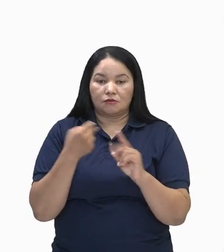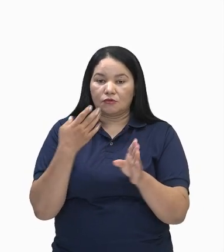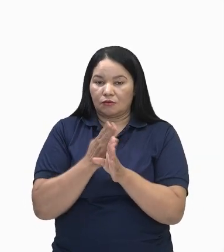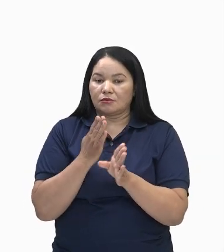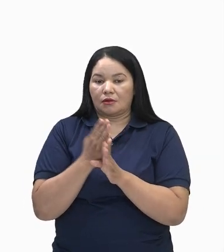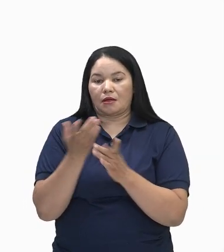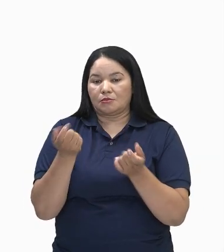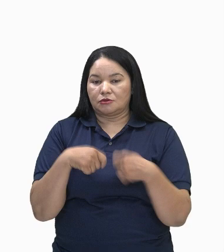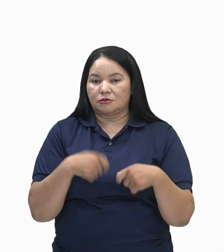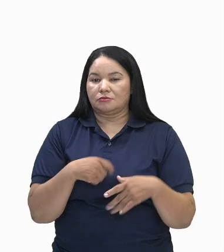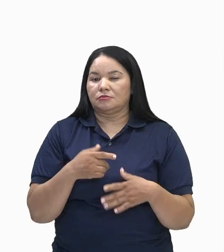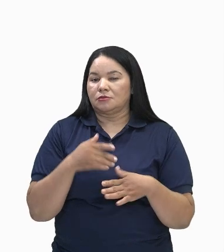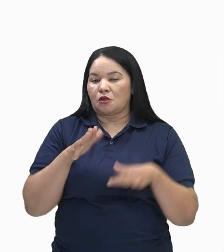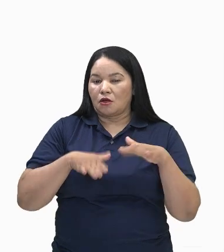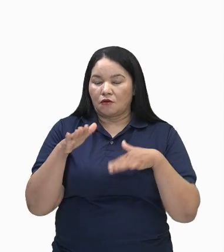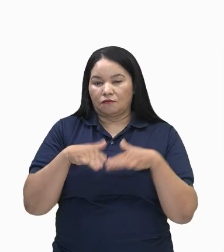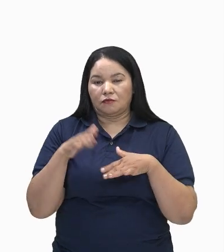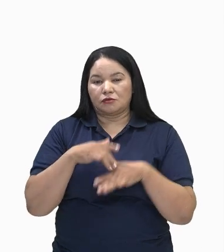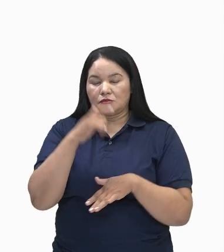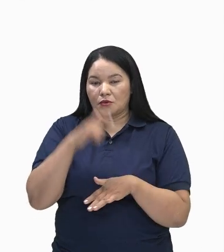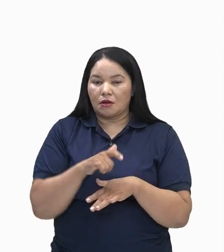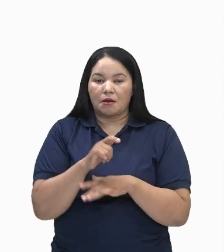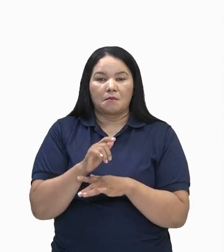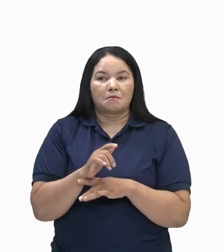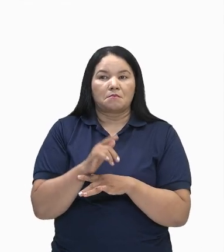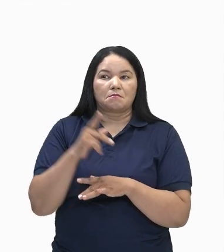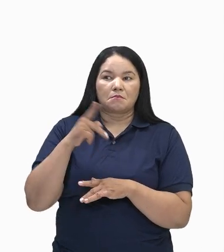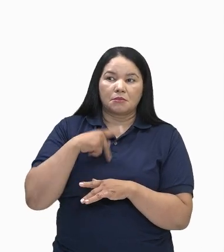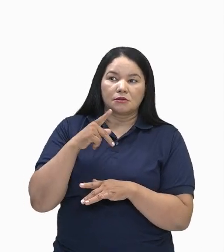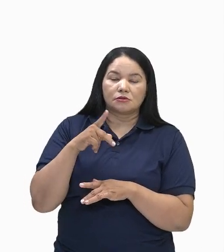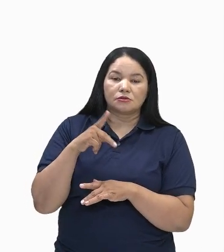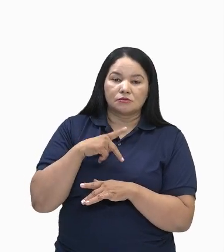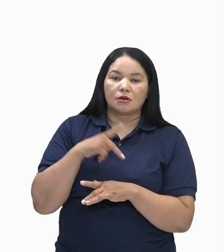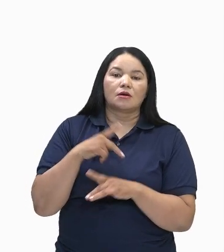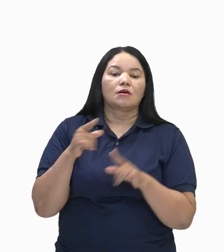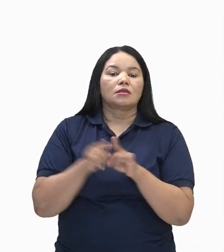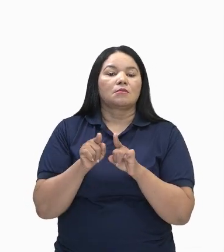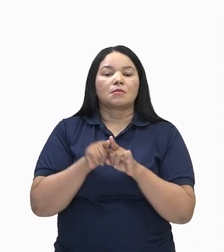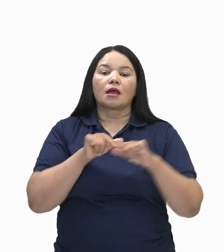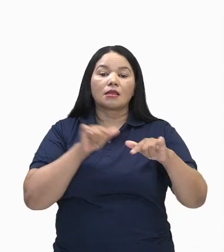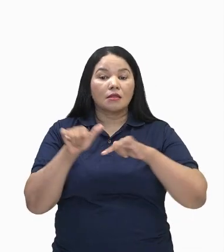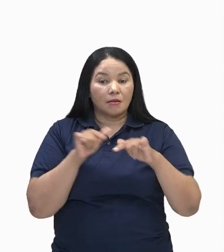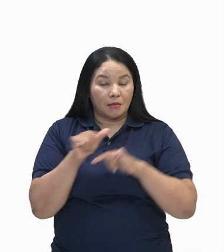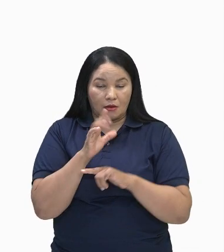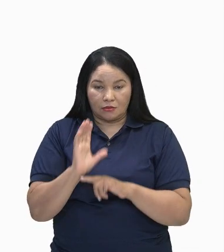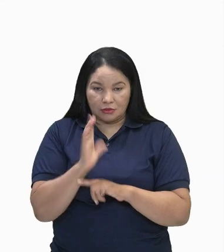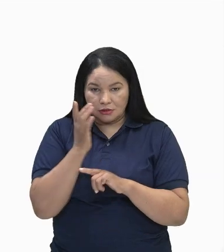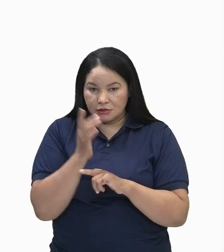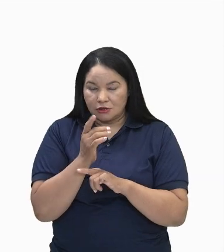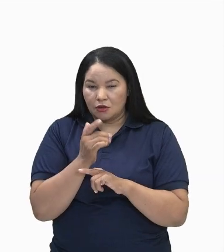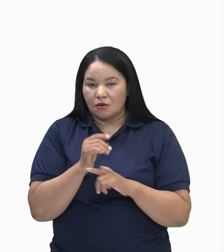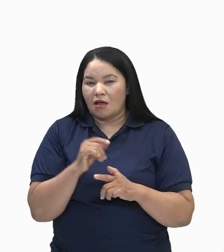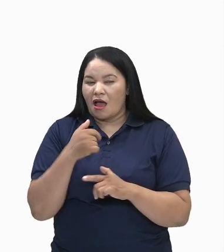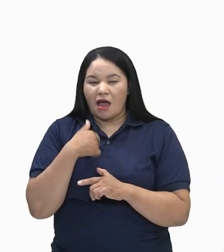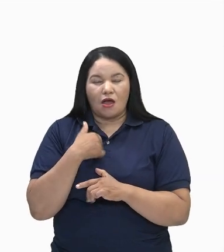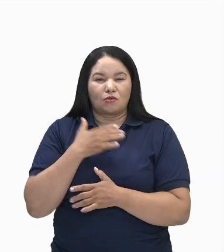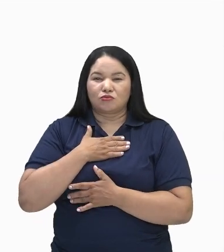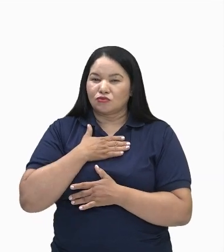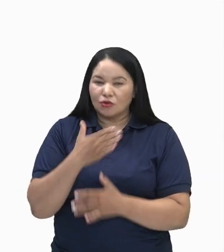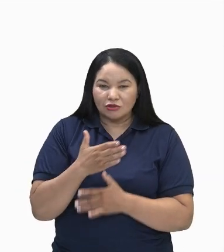situações pessoais, né? Eu trabalho, né, aconteceu algo comigo, eu não gostei,